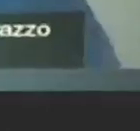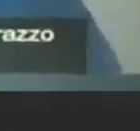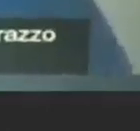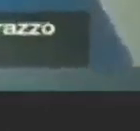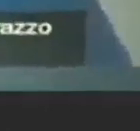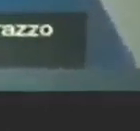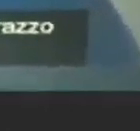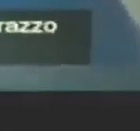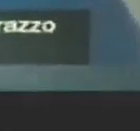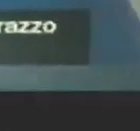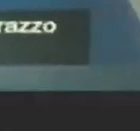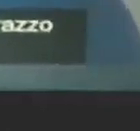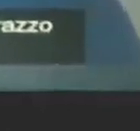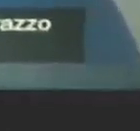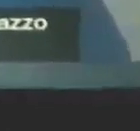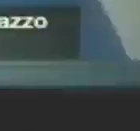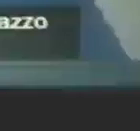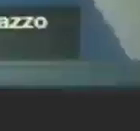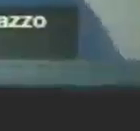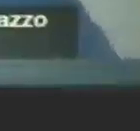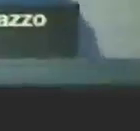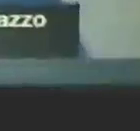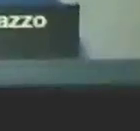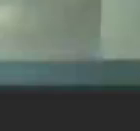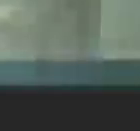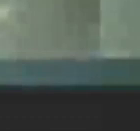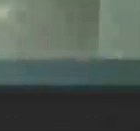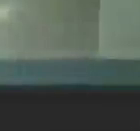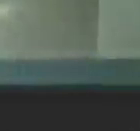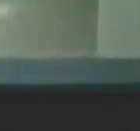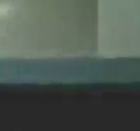Olá, pessoal, estamos aqui em frente à Escola José Modesto, aqui no bairro do